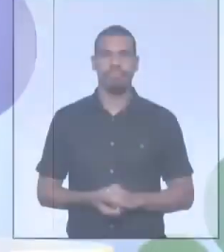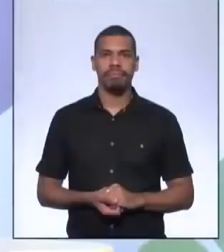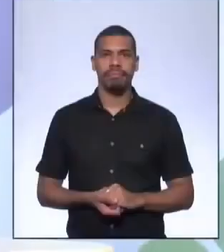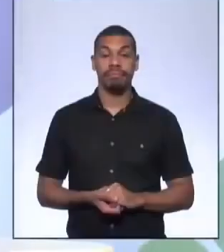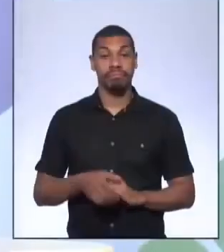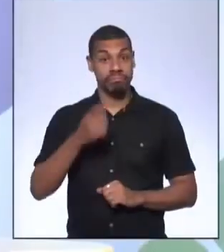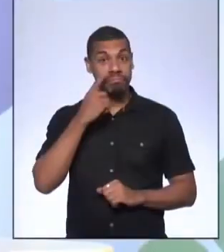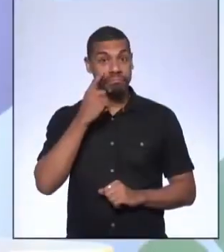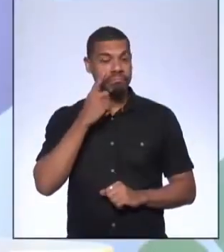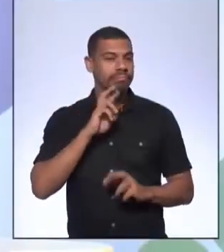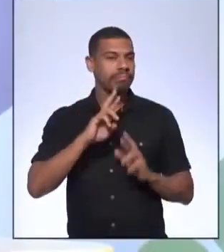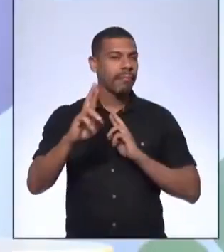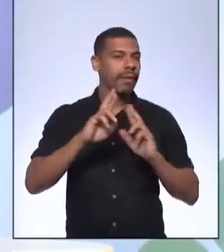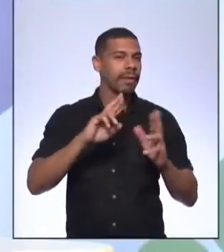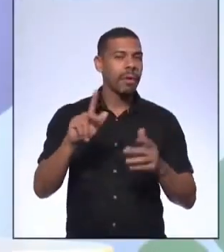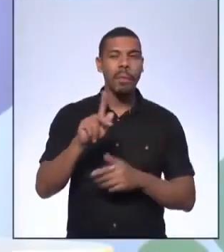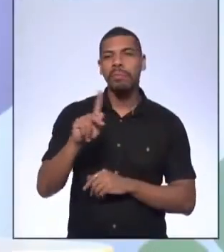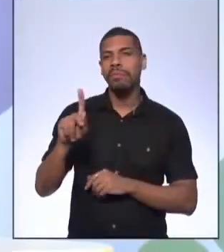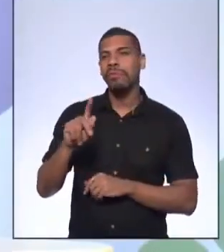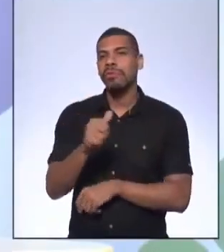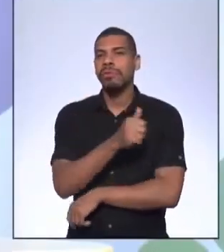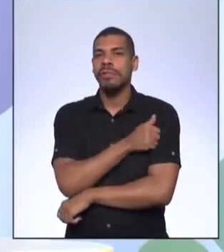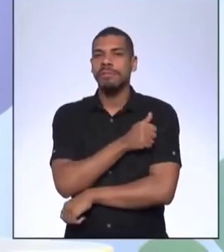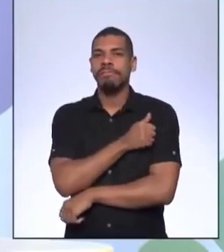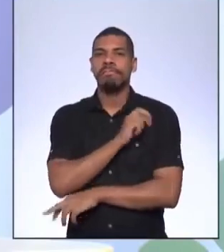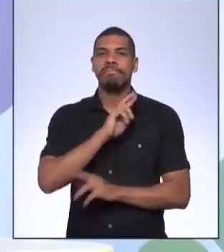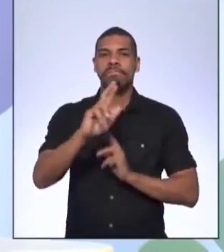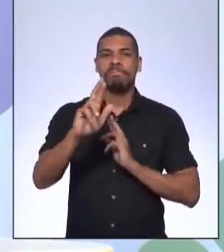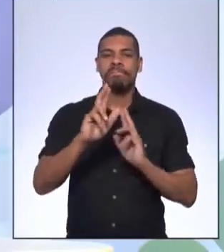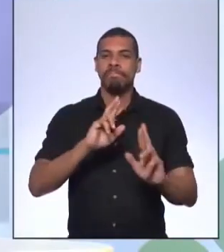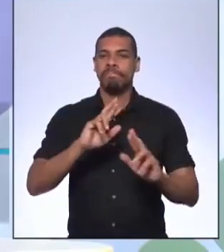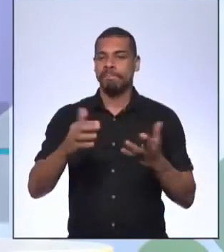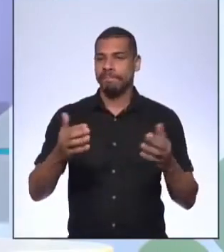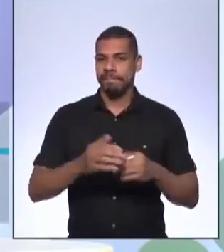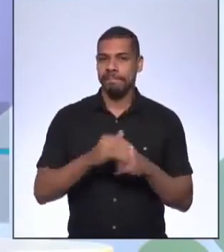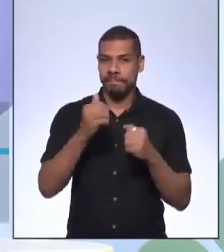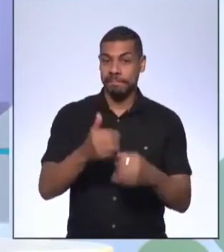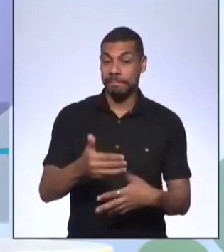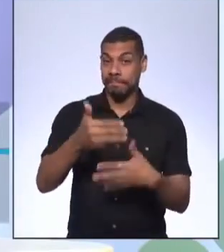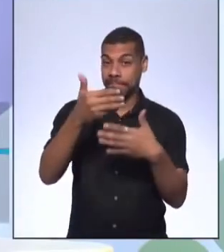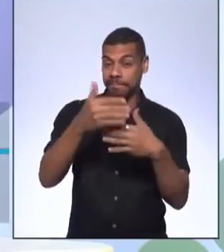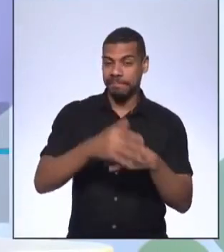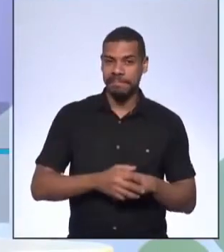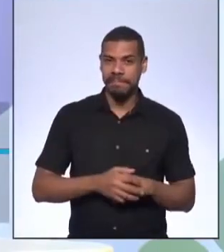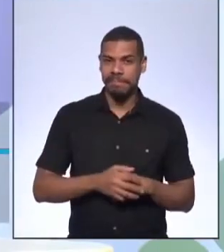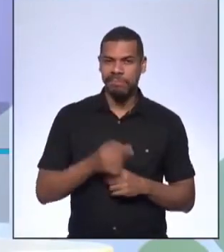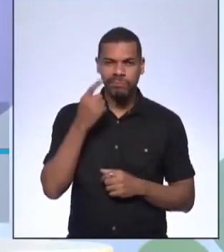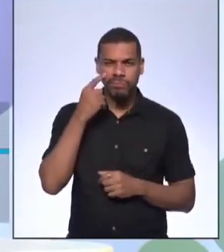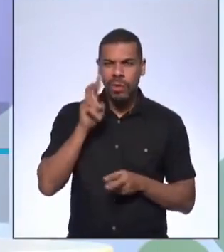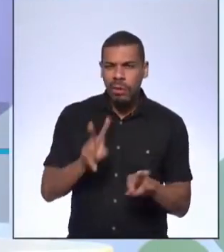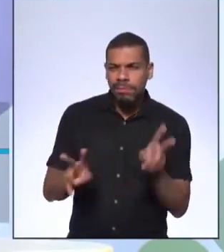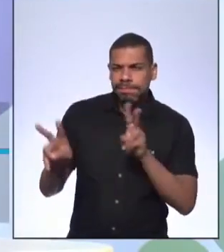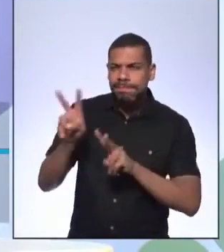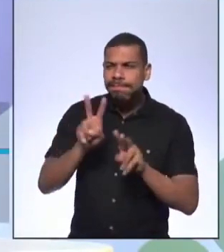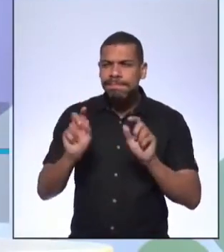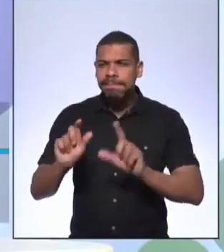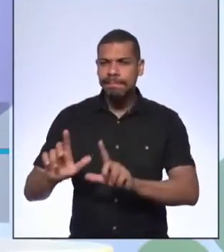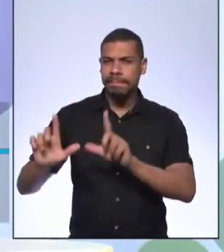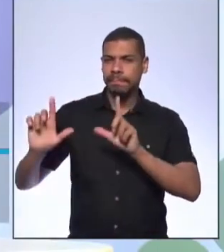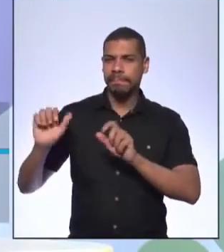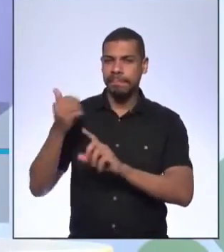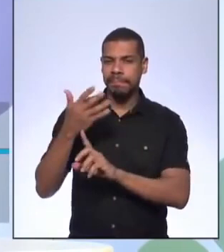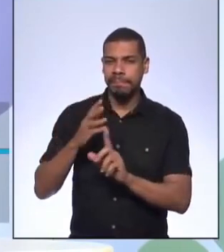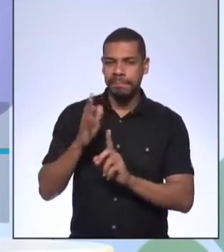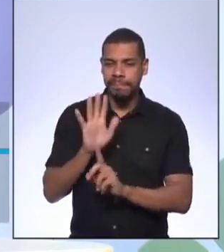Vamos lá ver, professora Luísa, o que os estudantes estão colocando aqui no chat, né? É o olhar livre na análise